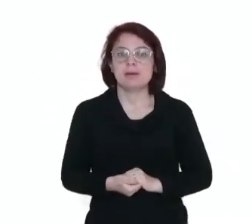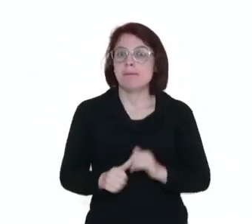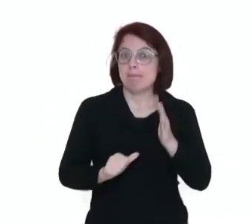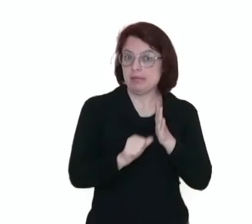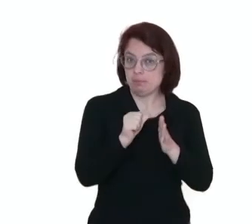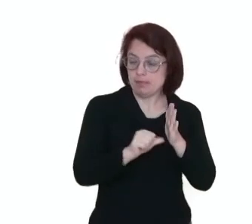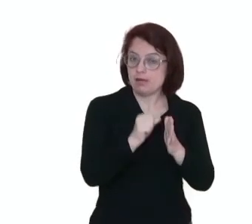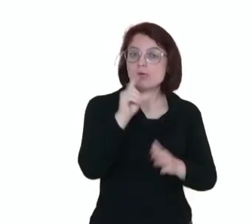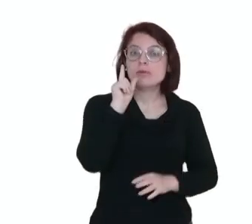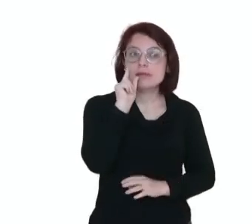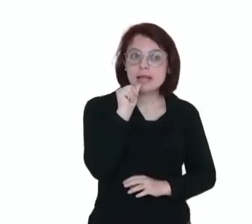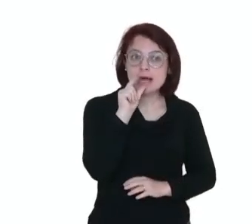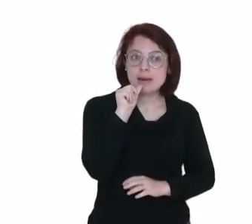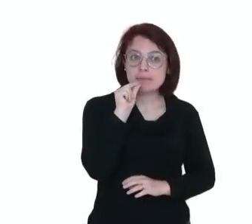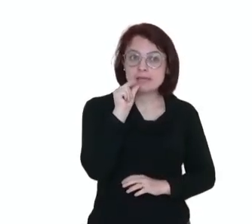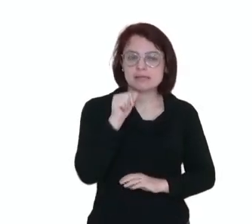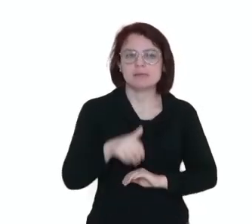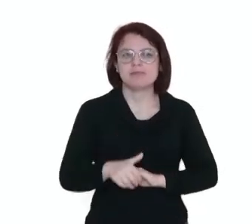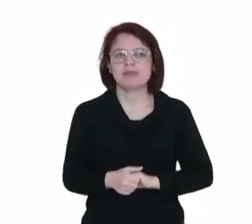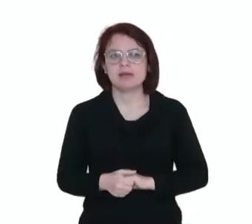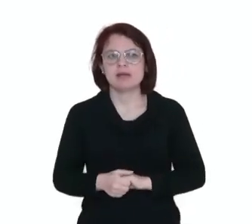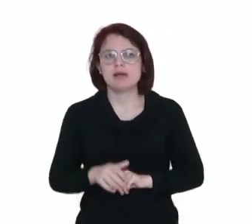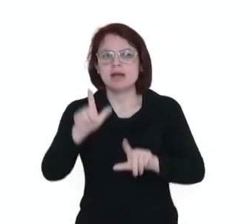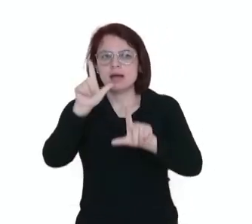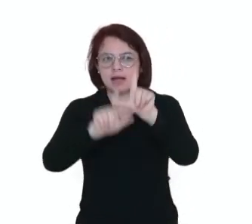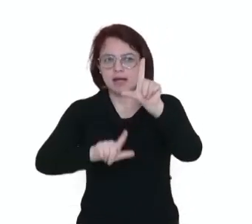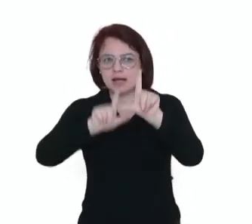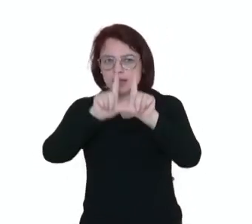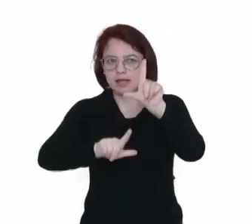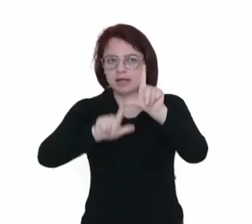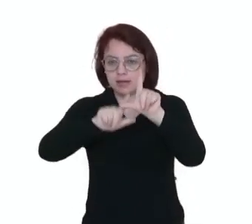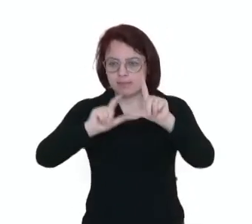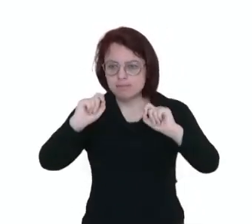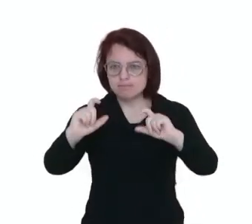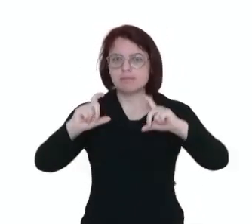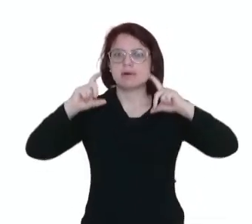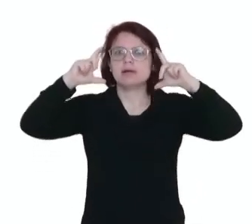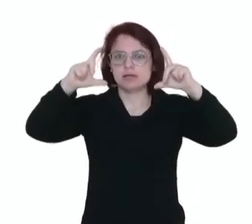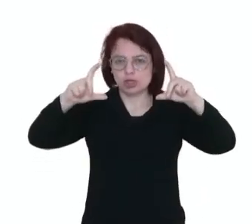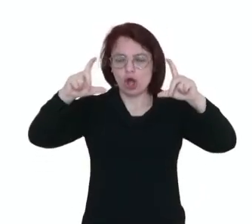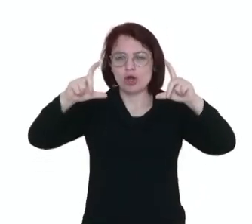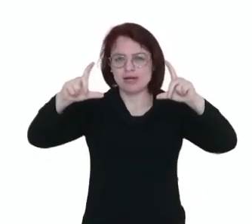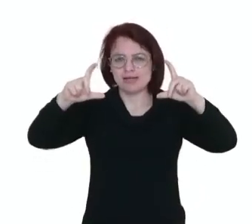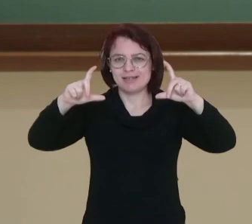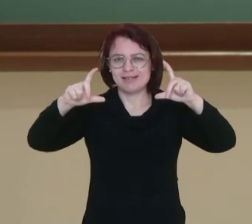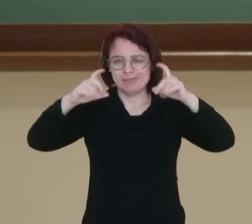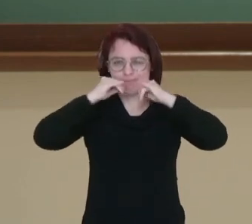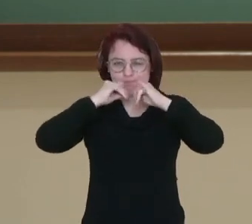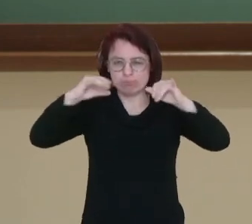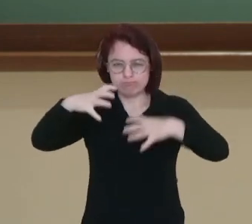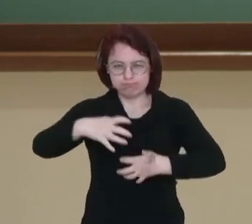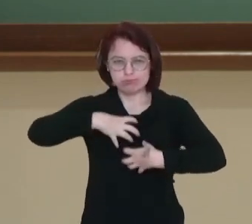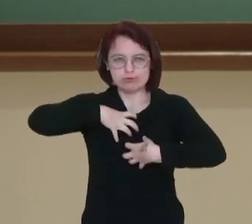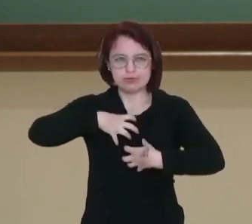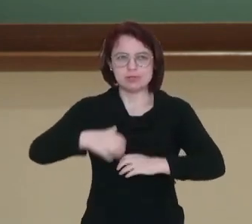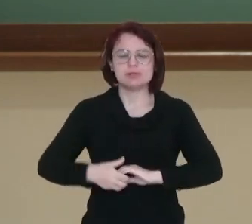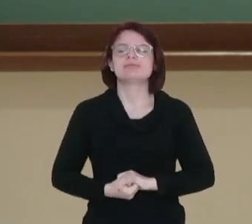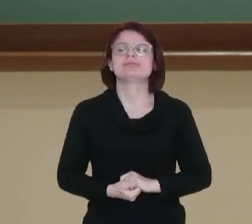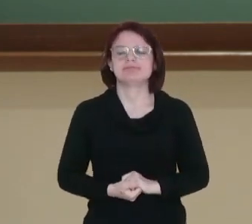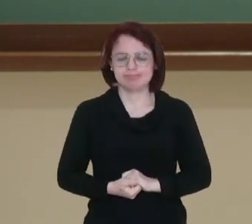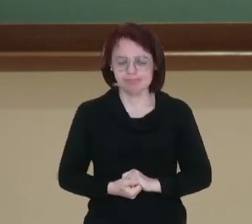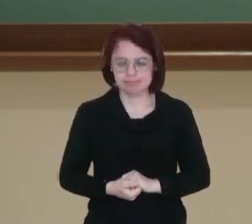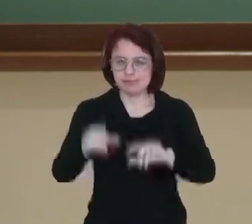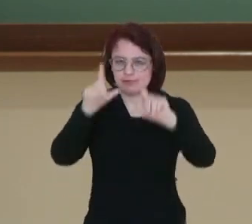primeiro momento, certo? As letras do slogan devem ser maiores do que as outras. Então, dar um destaque maior